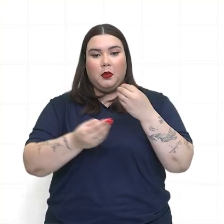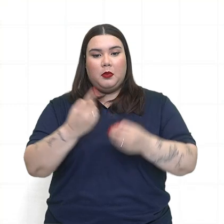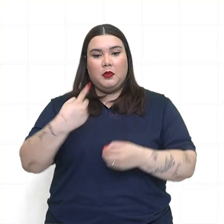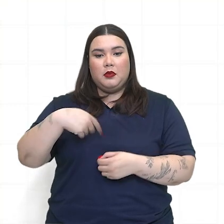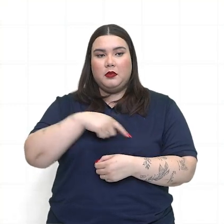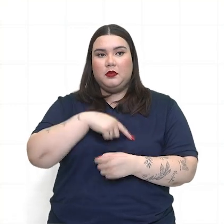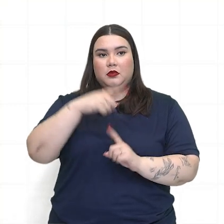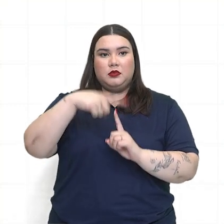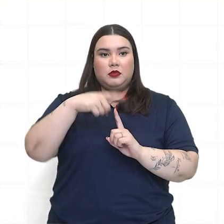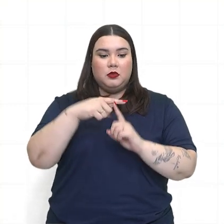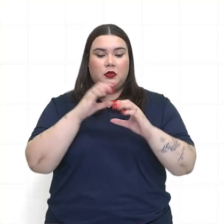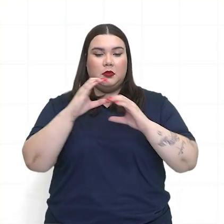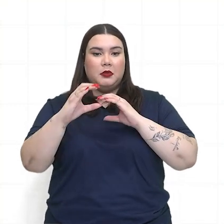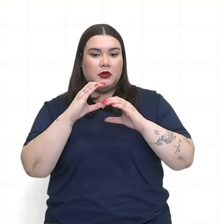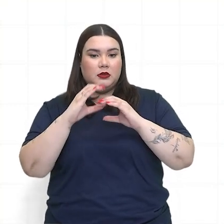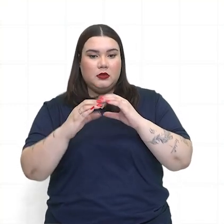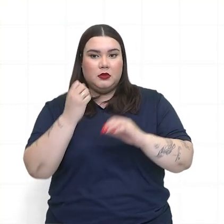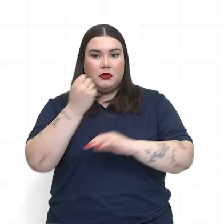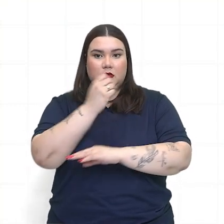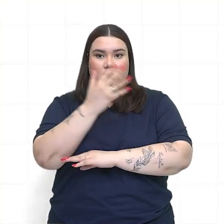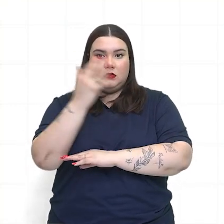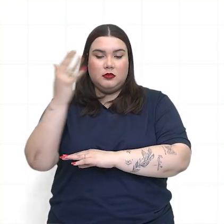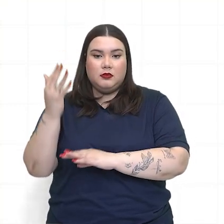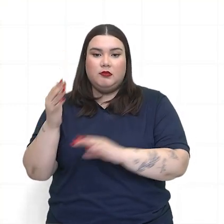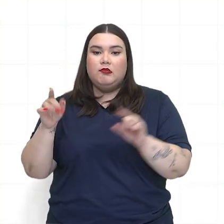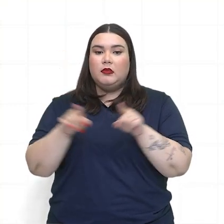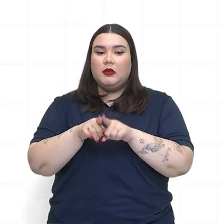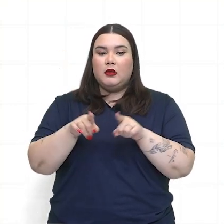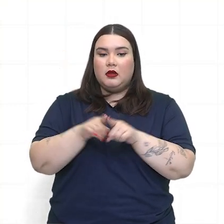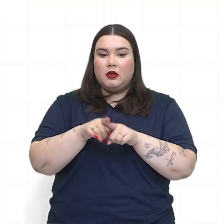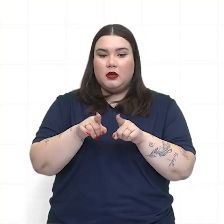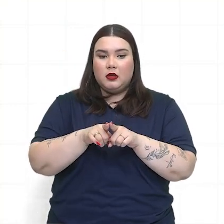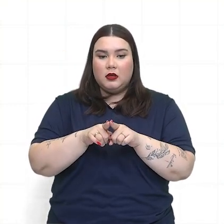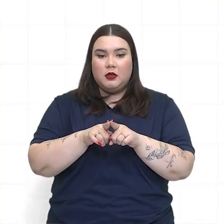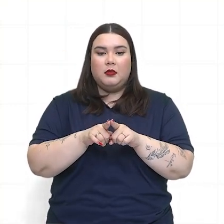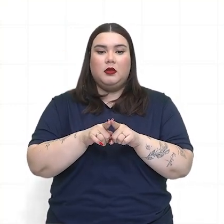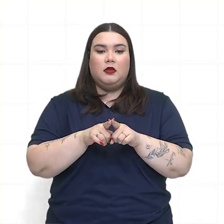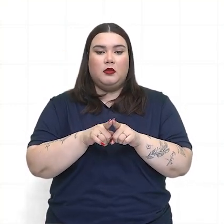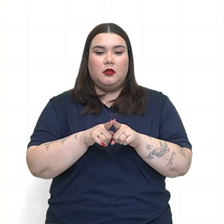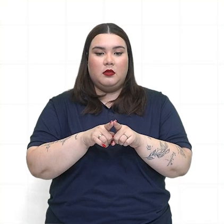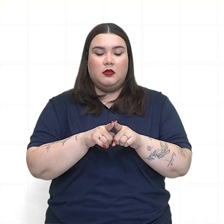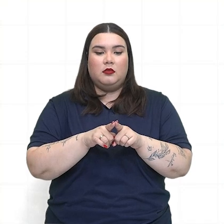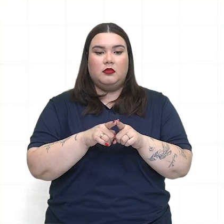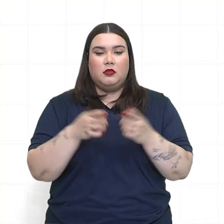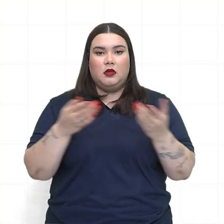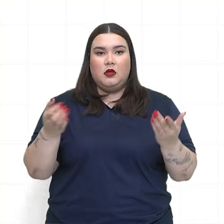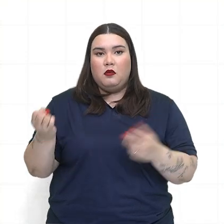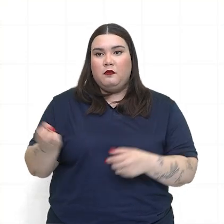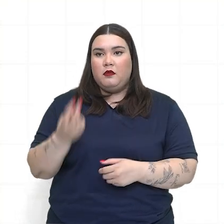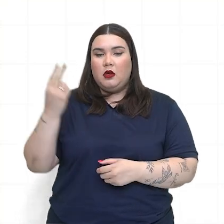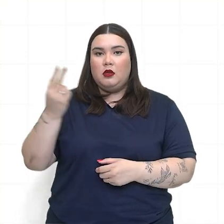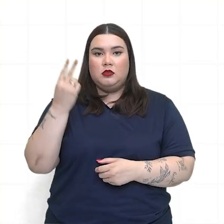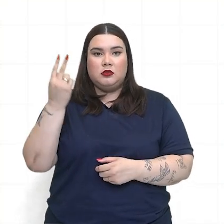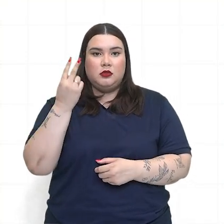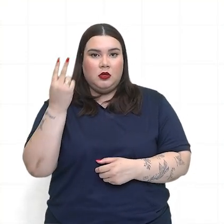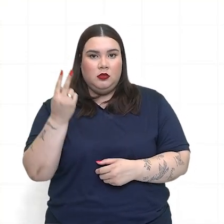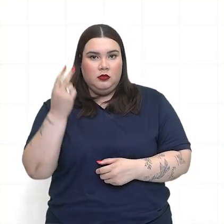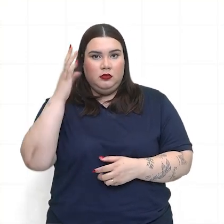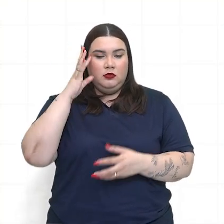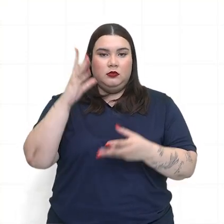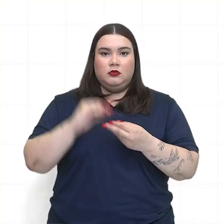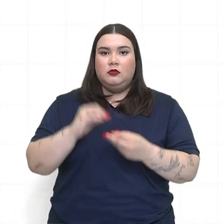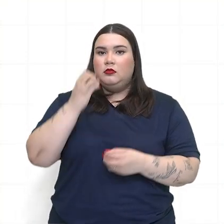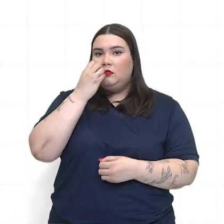se comunicar com a natureza, a nossa maneira de contemplar e de dizer se um valor é plausível e